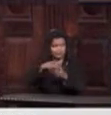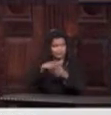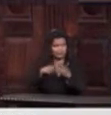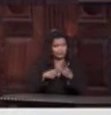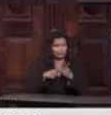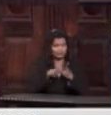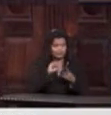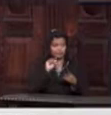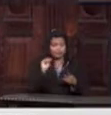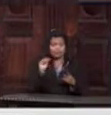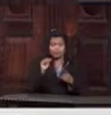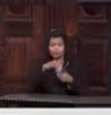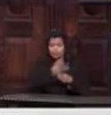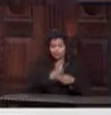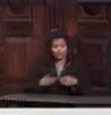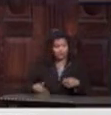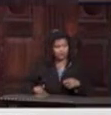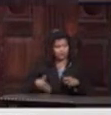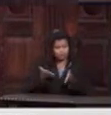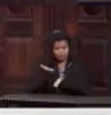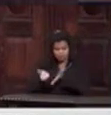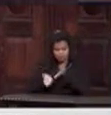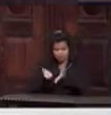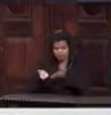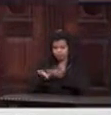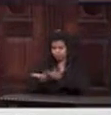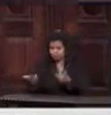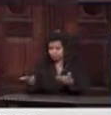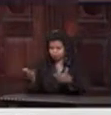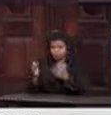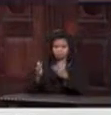dele administrando estatais,